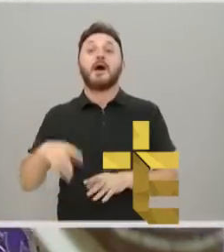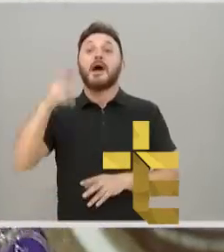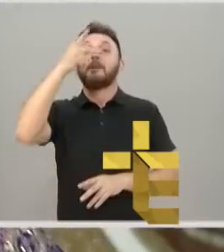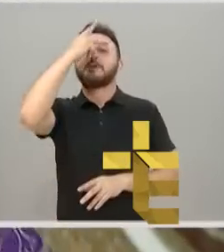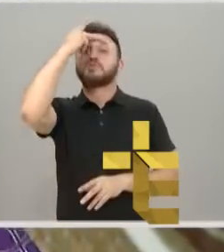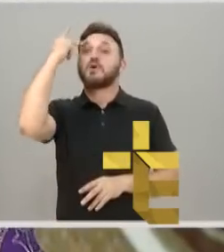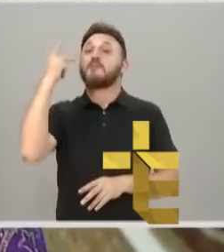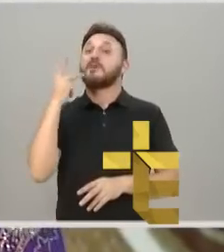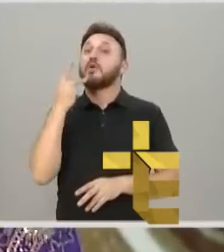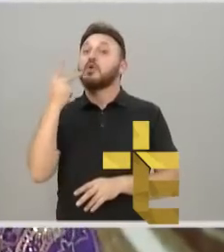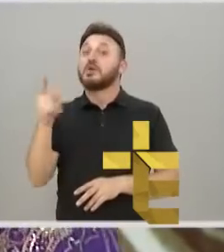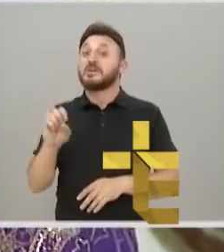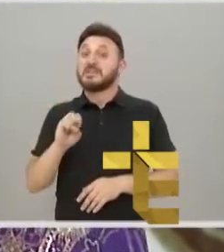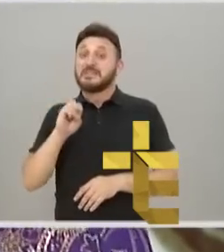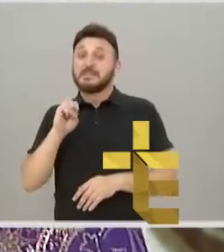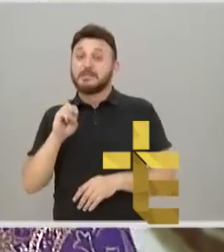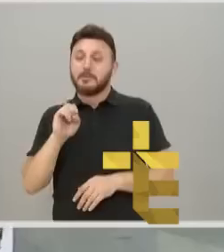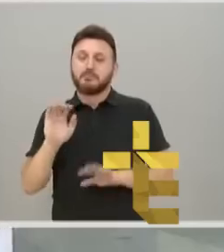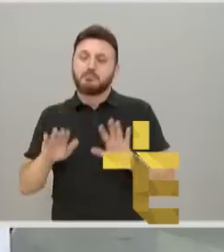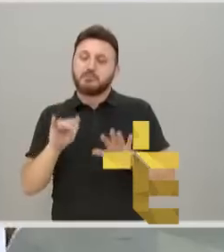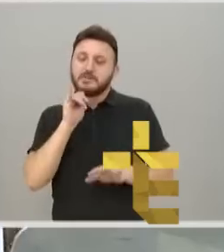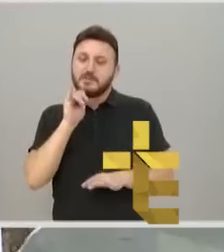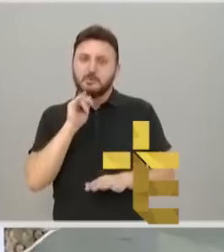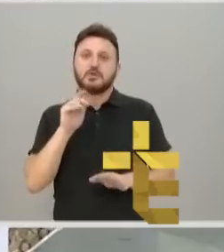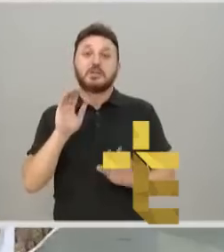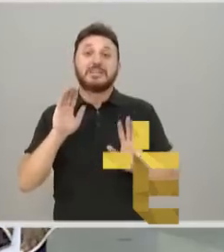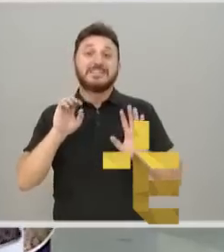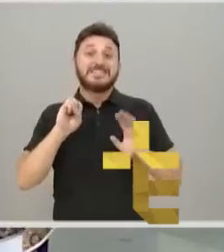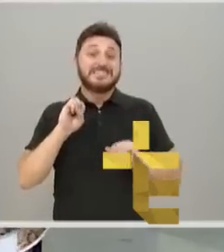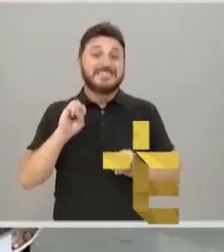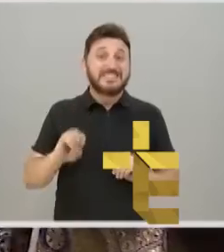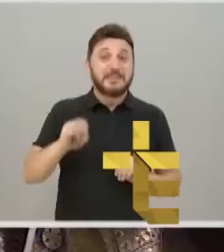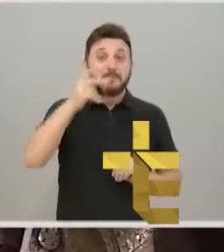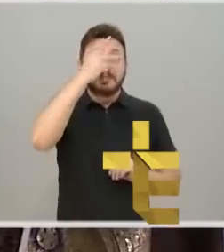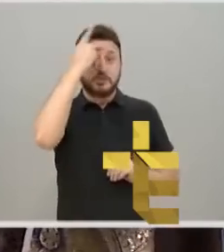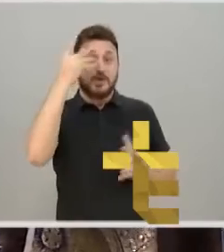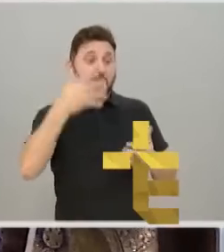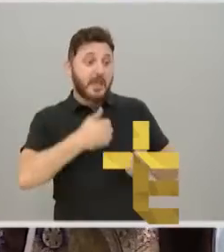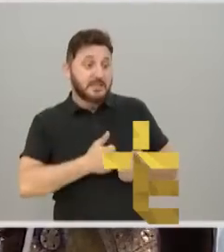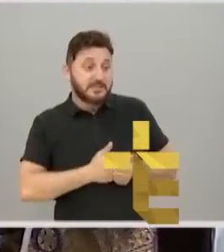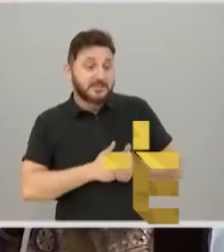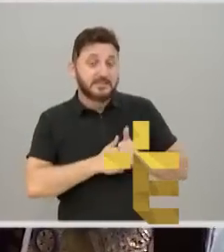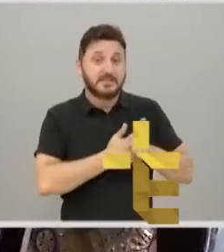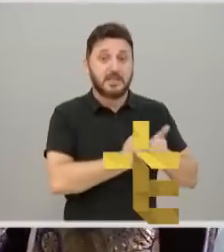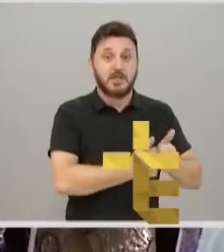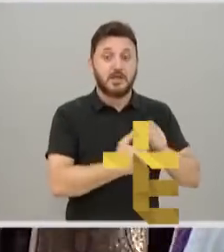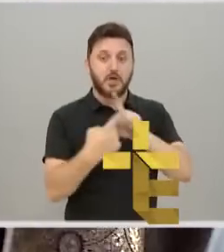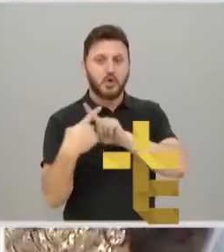Não, o texto não é esse. Se alguém quer me servir,